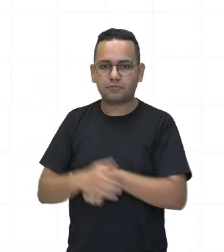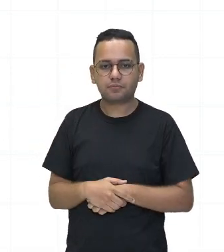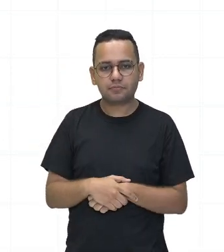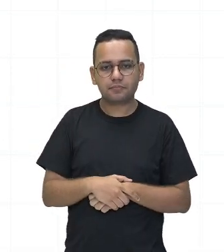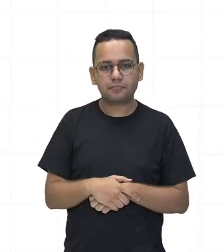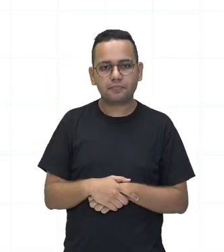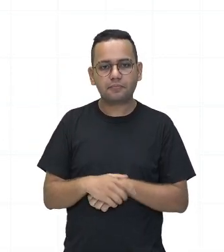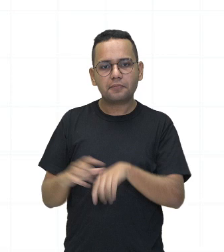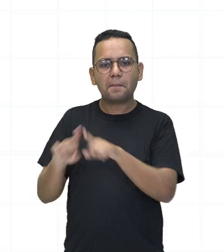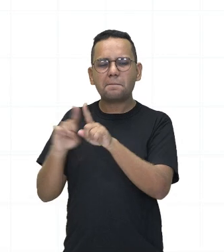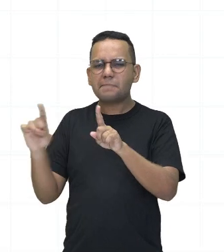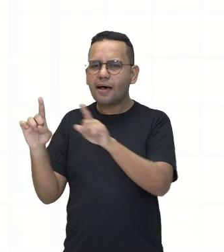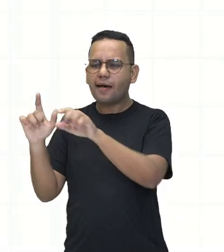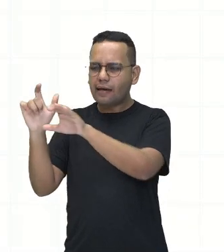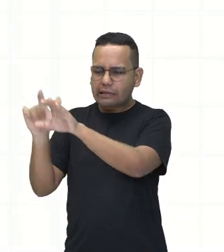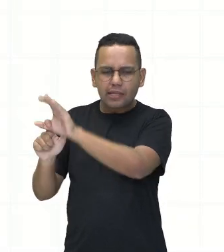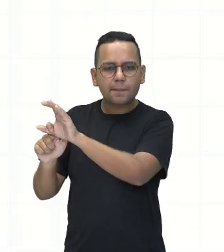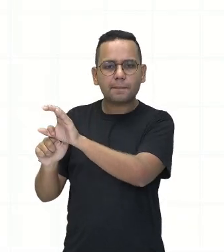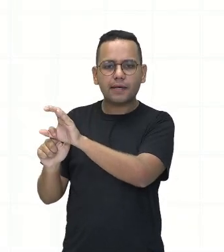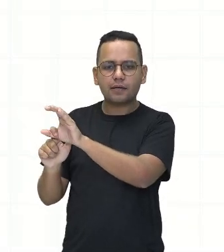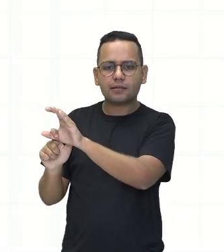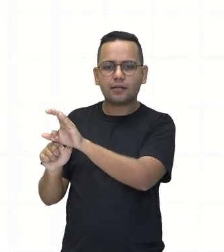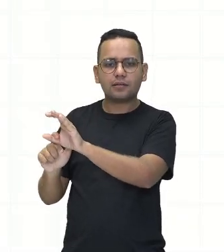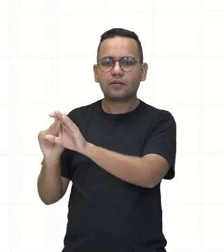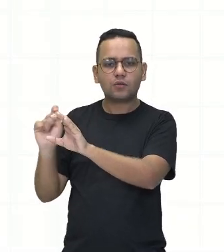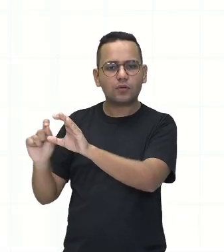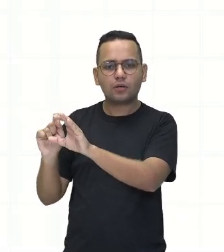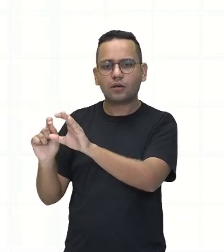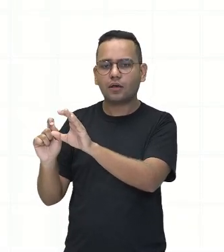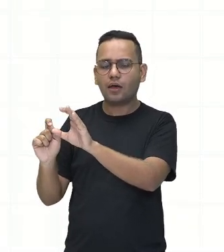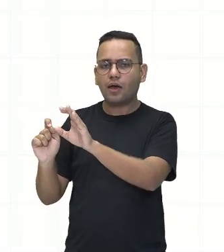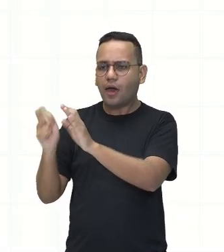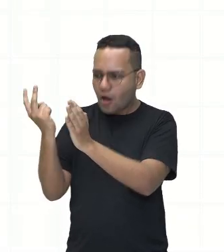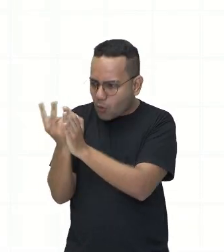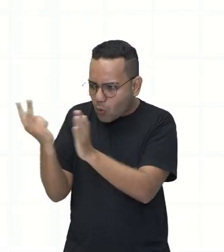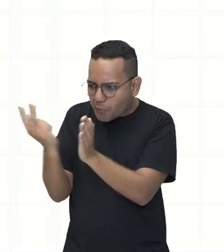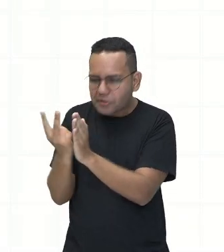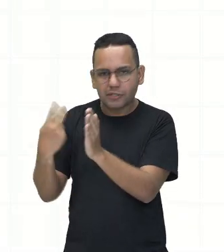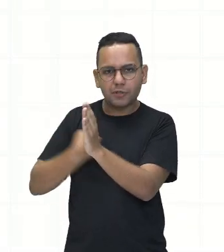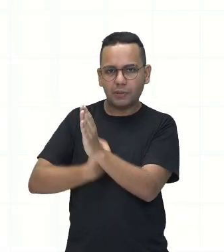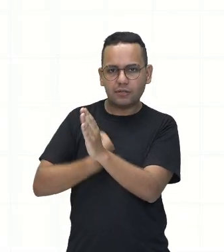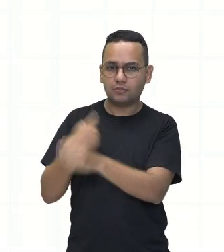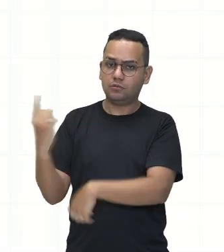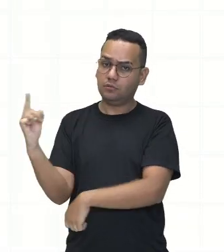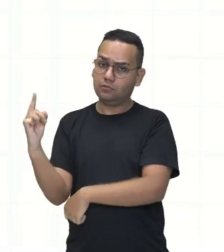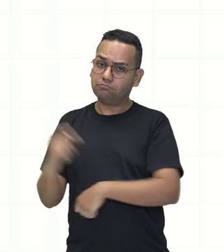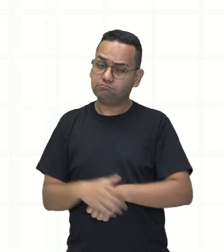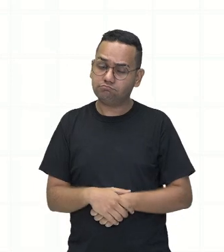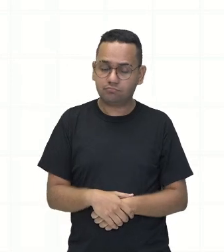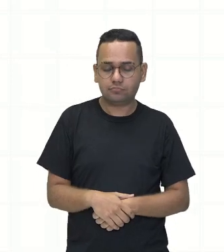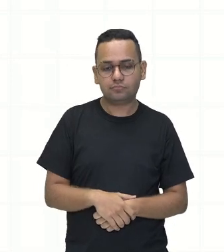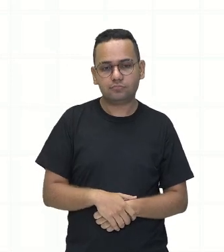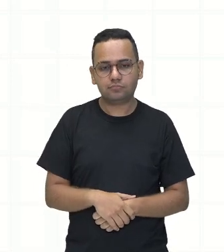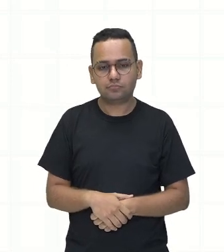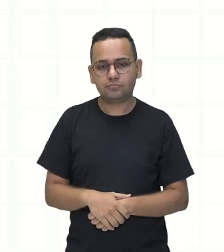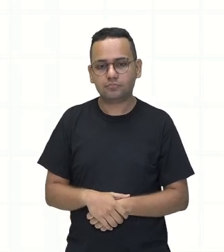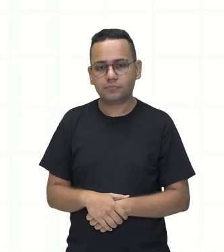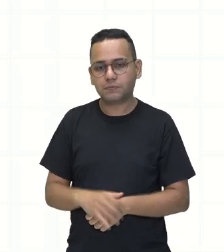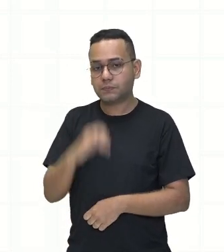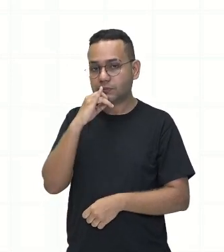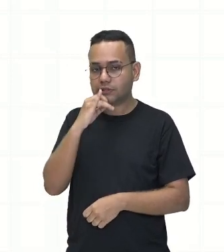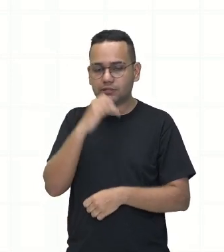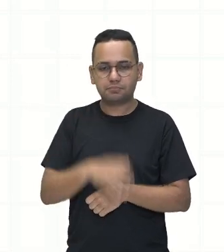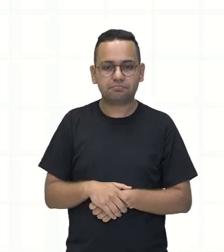beneficiam, mas a dependência não é essencial para a sobrevivência, certo? O exemplo são